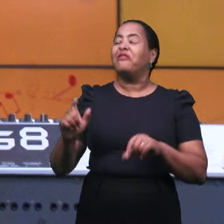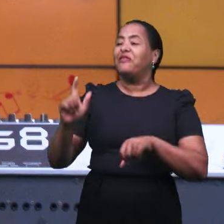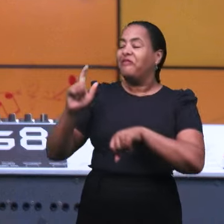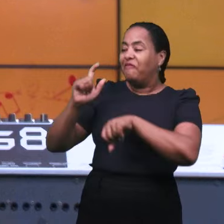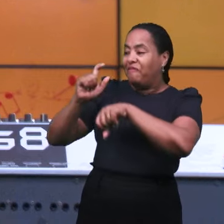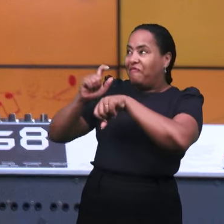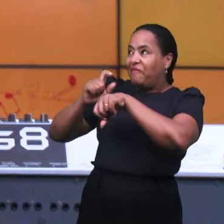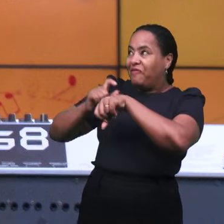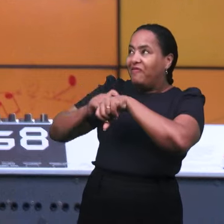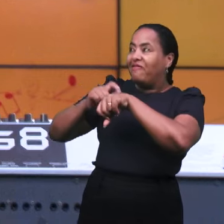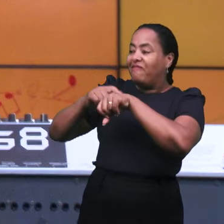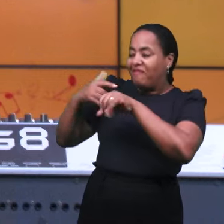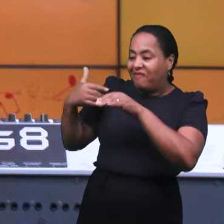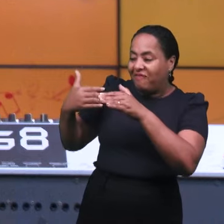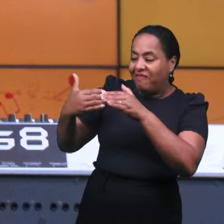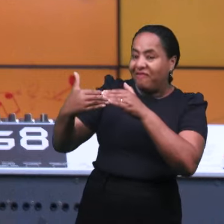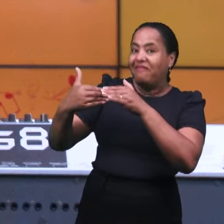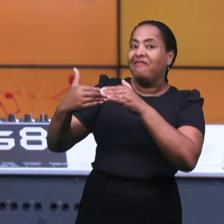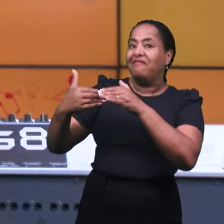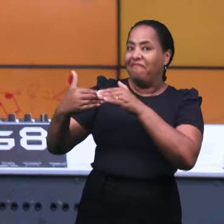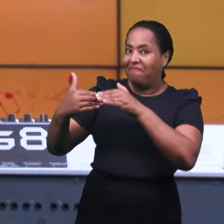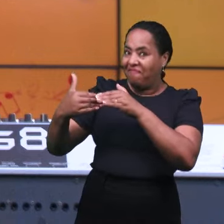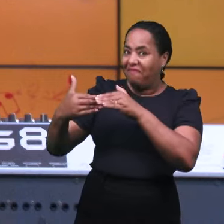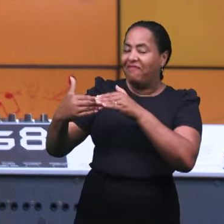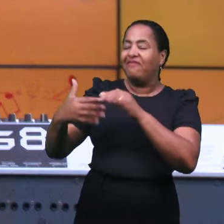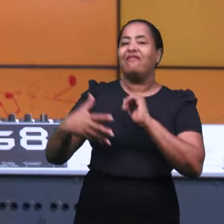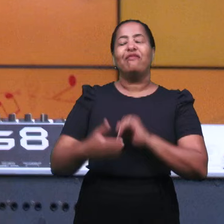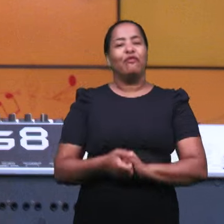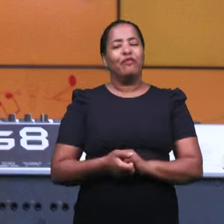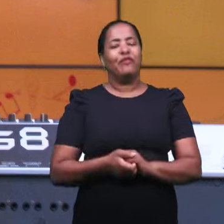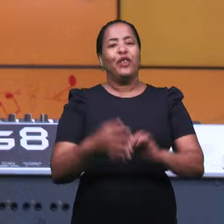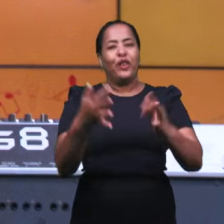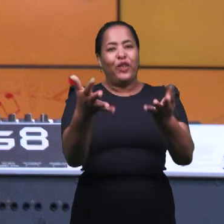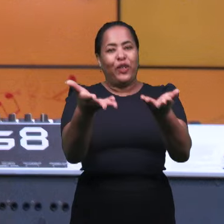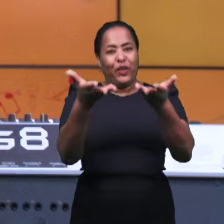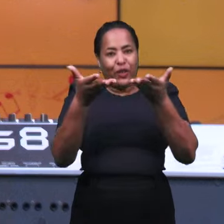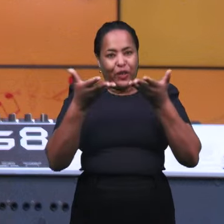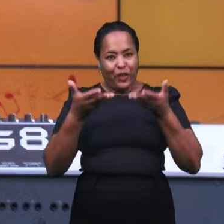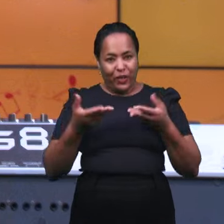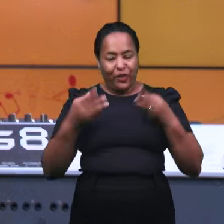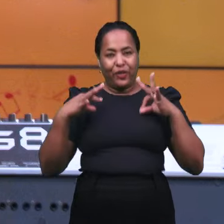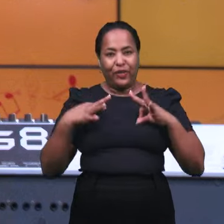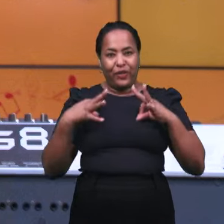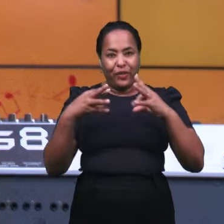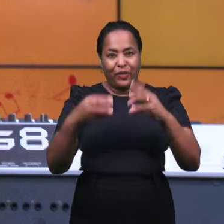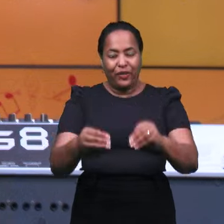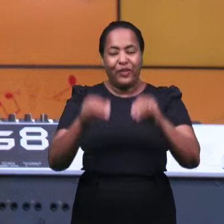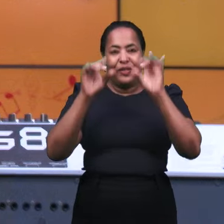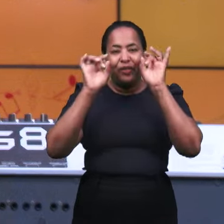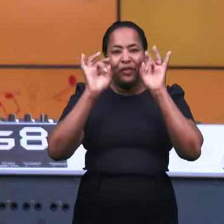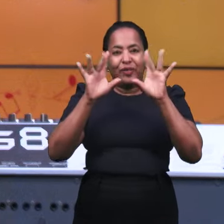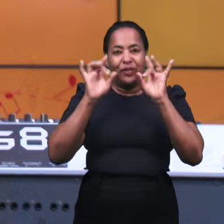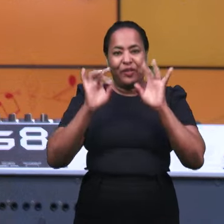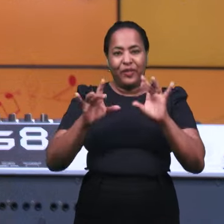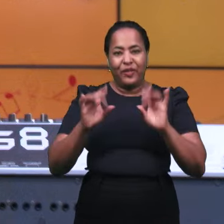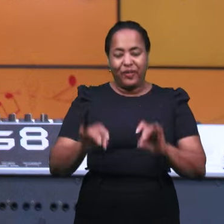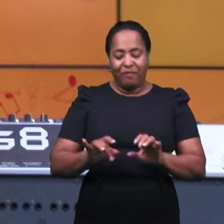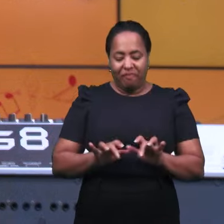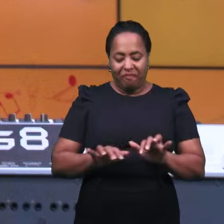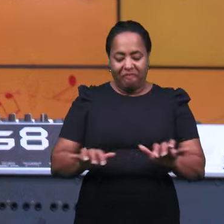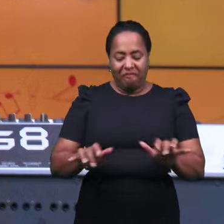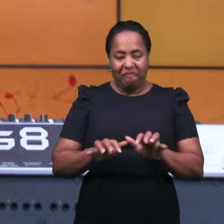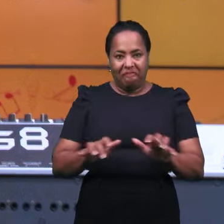a Hora. Isso mesmo. Convido todos, em especial aos